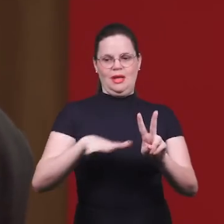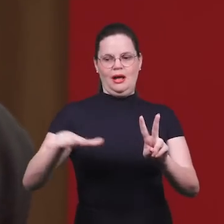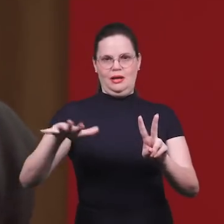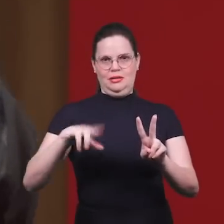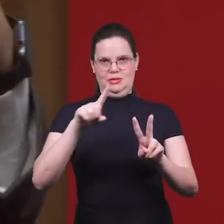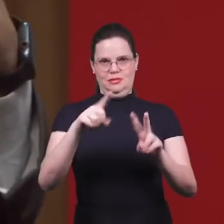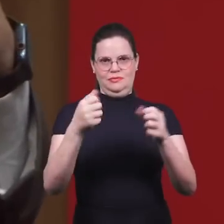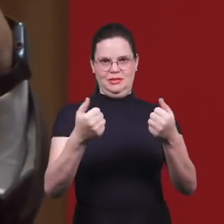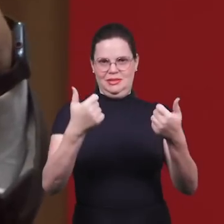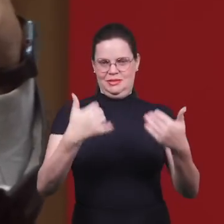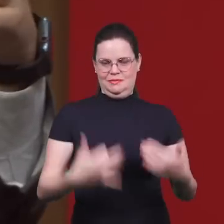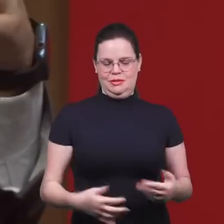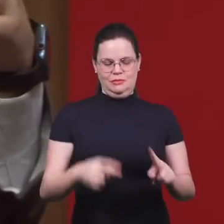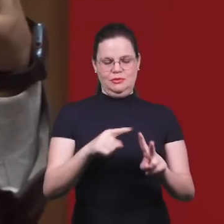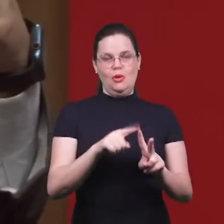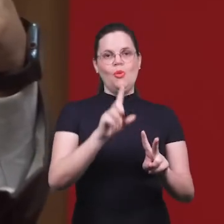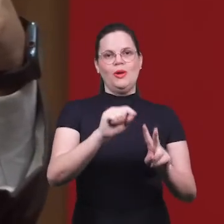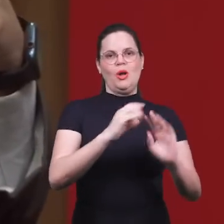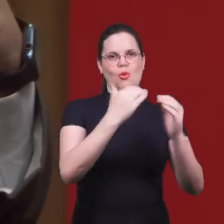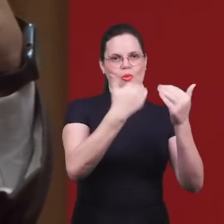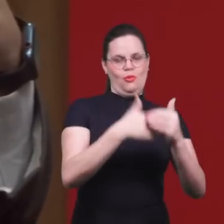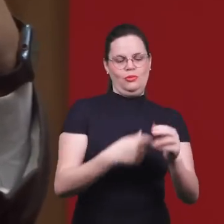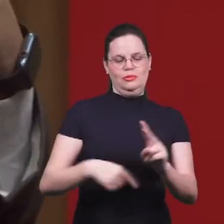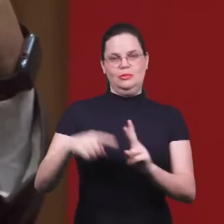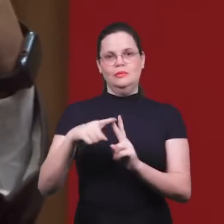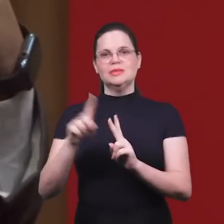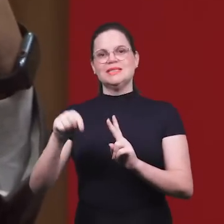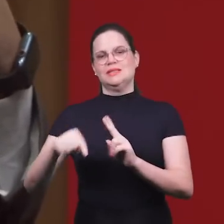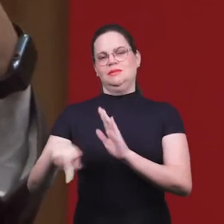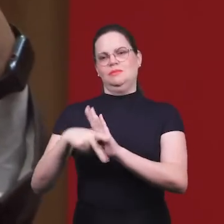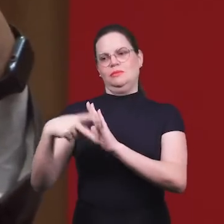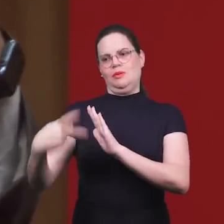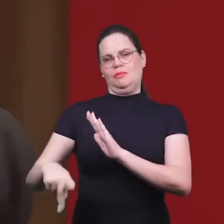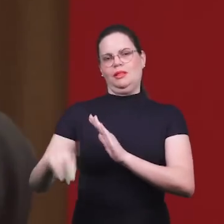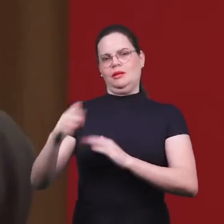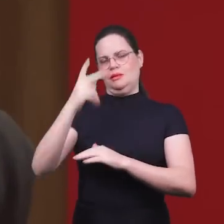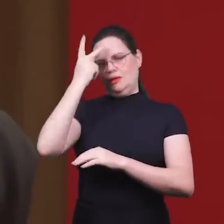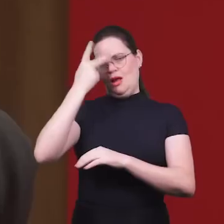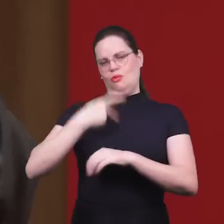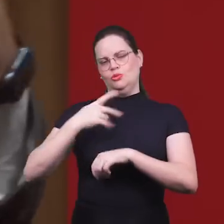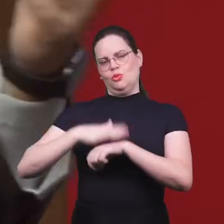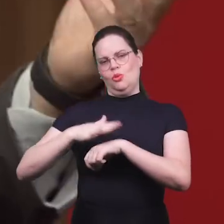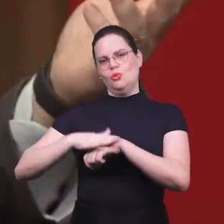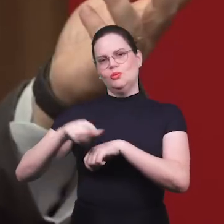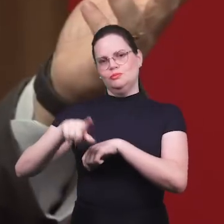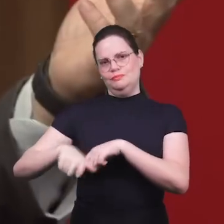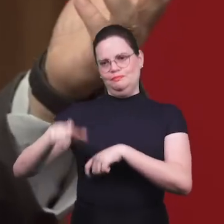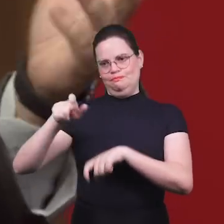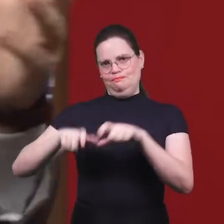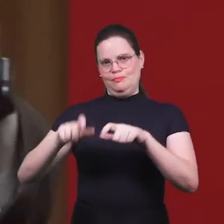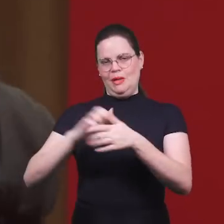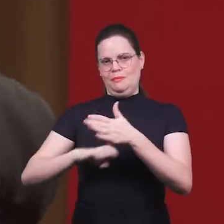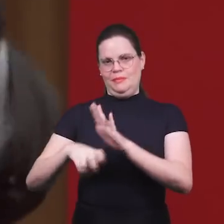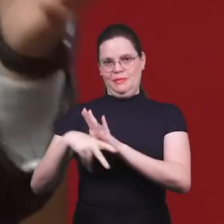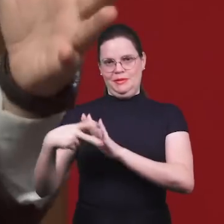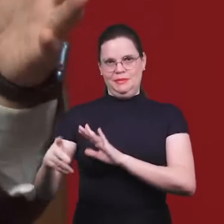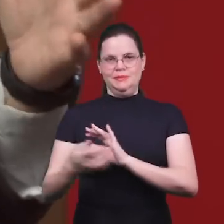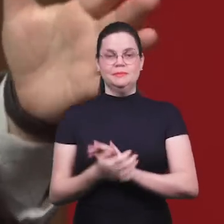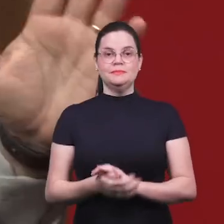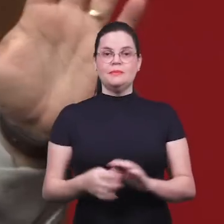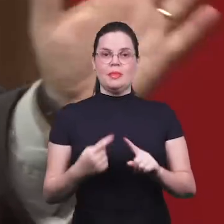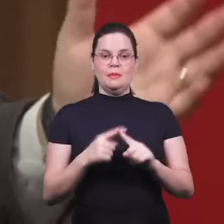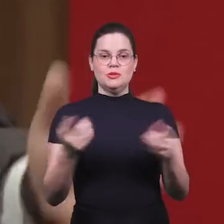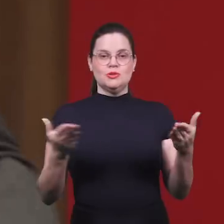está vendo, assim, né? Eu acho que a primeira coisa é as pessoas escolhiam ou